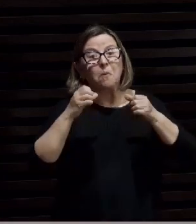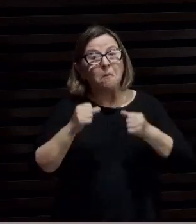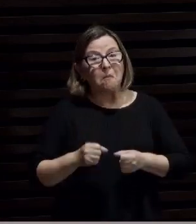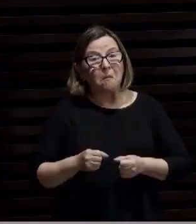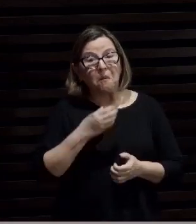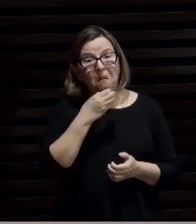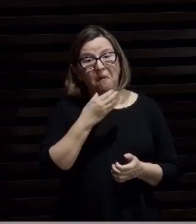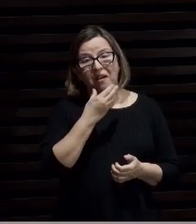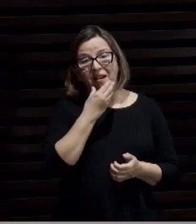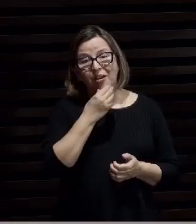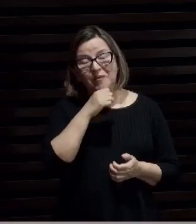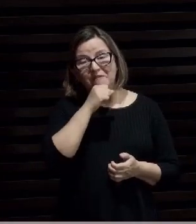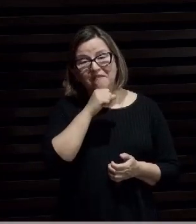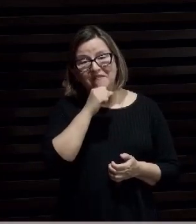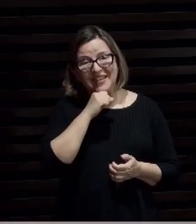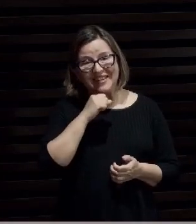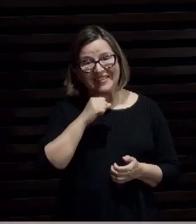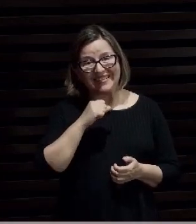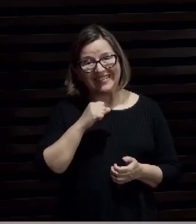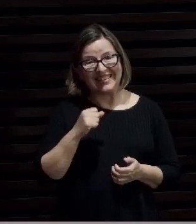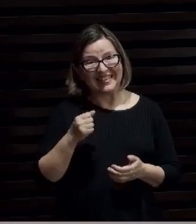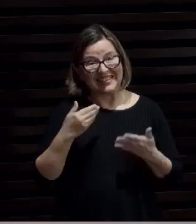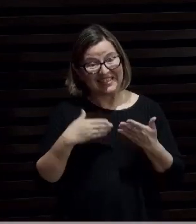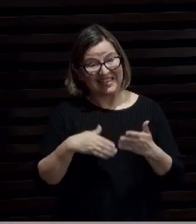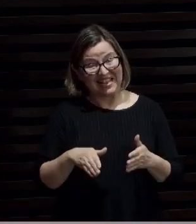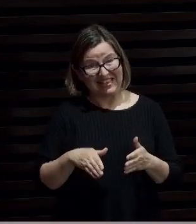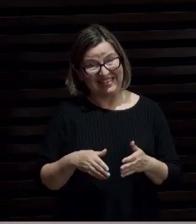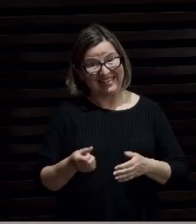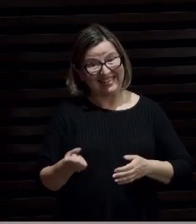novo? Somente Deus pode fazer isso.